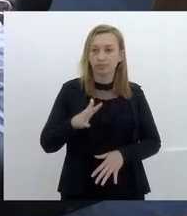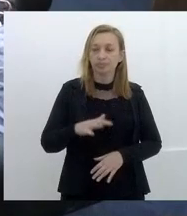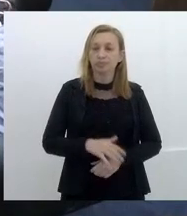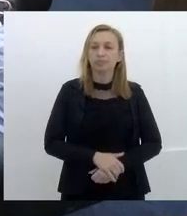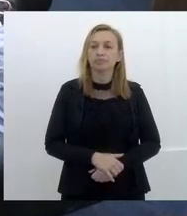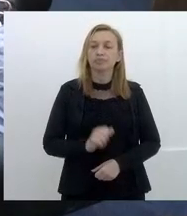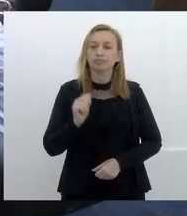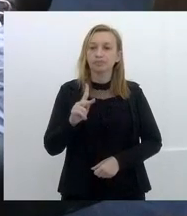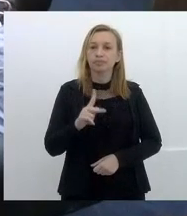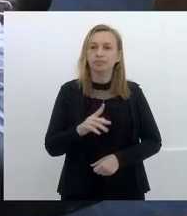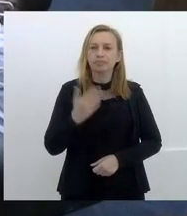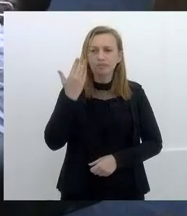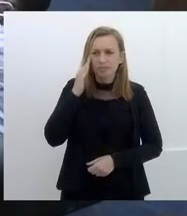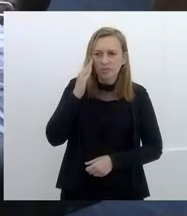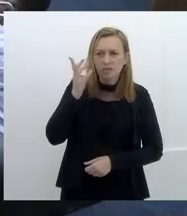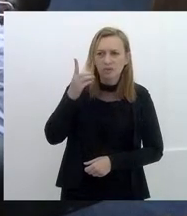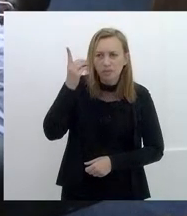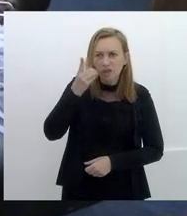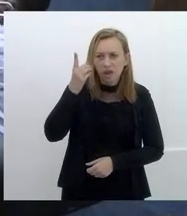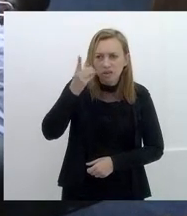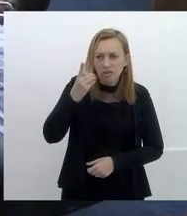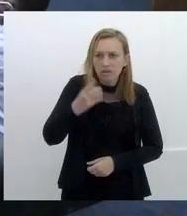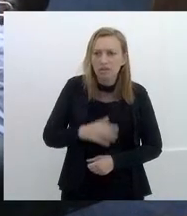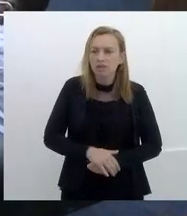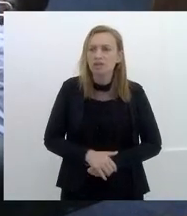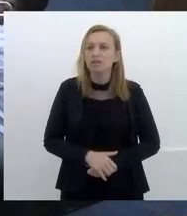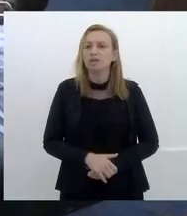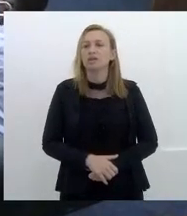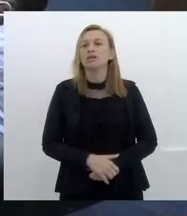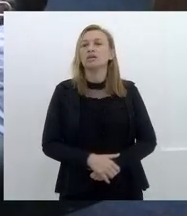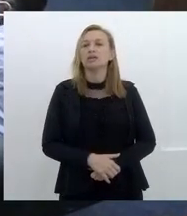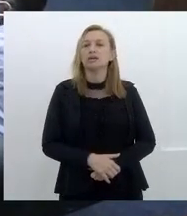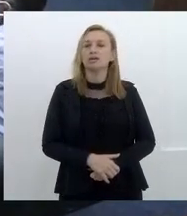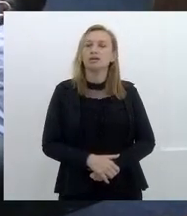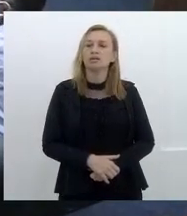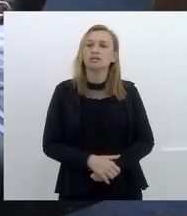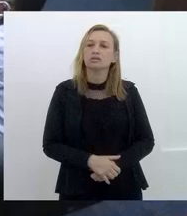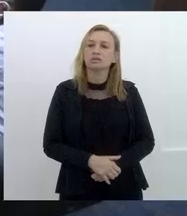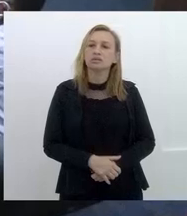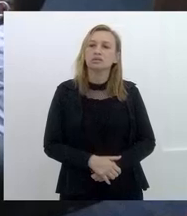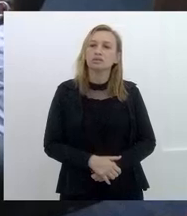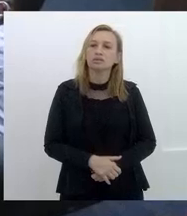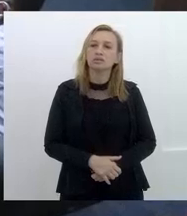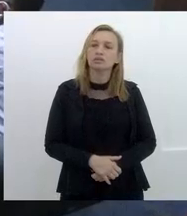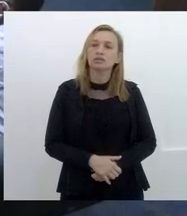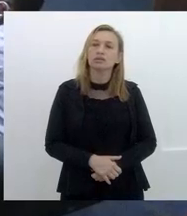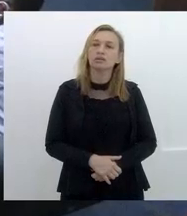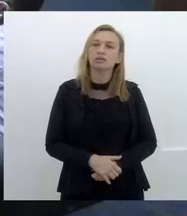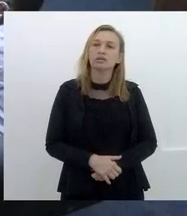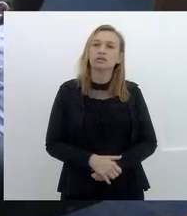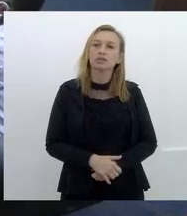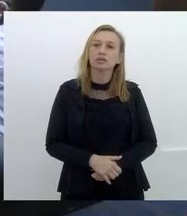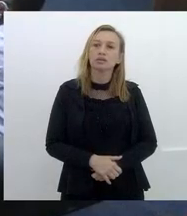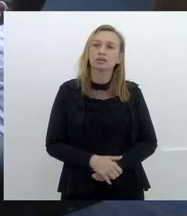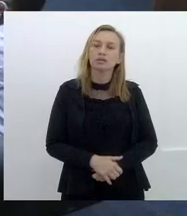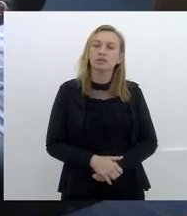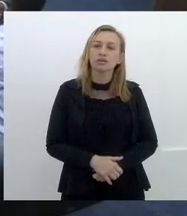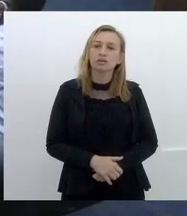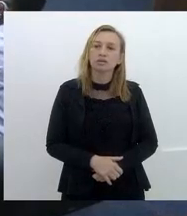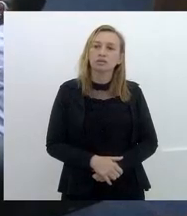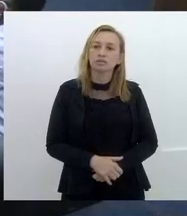eu entendeu que tá o preço sim sim sim